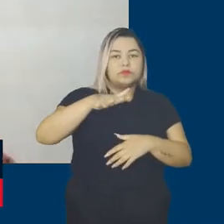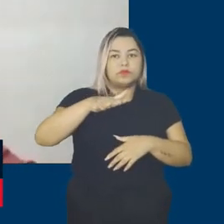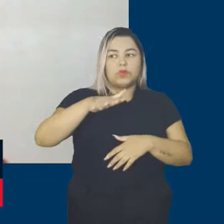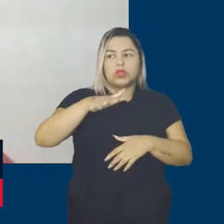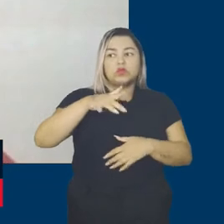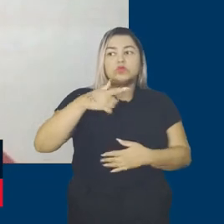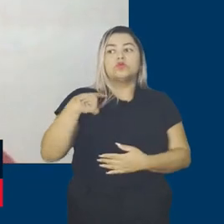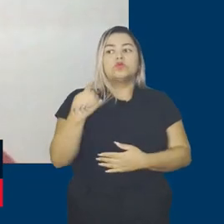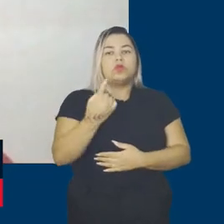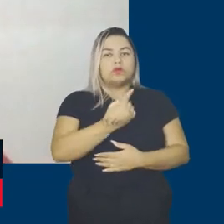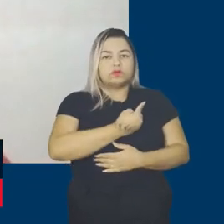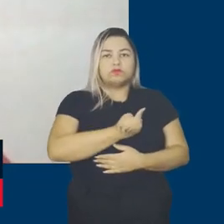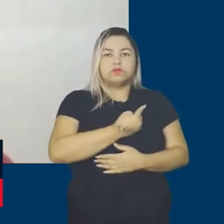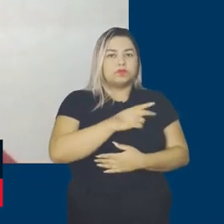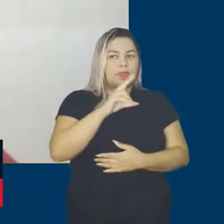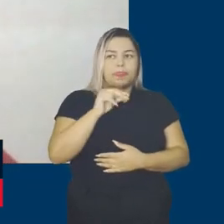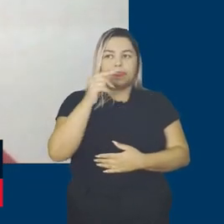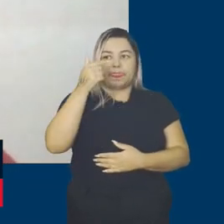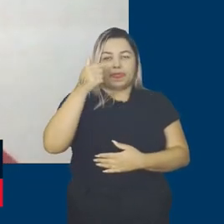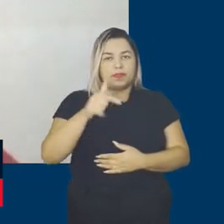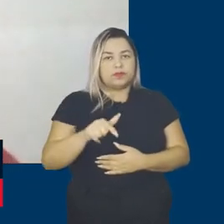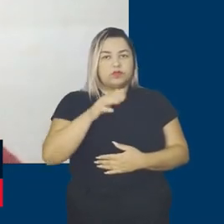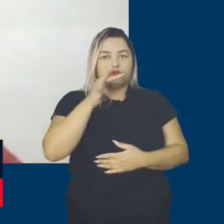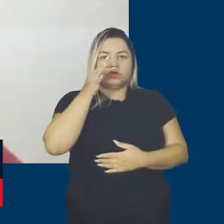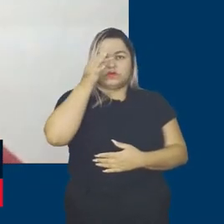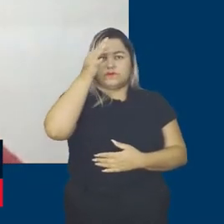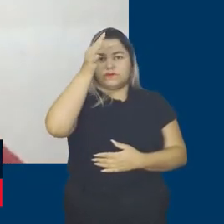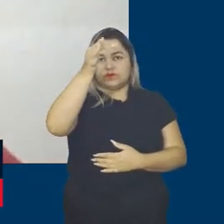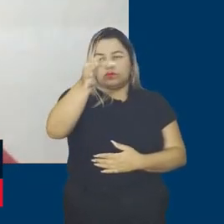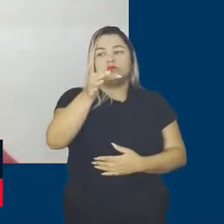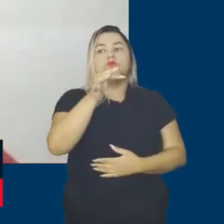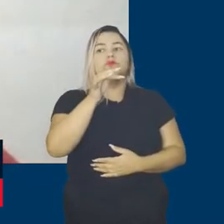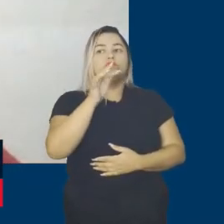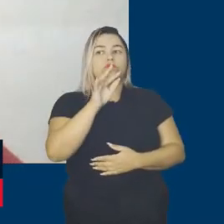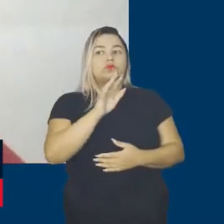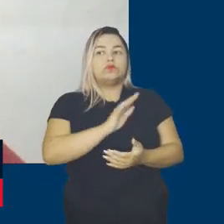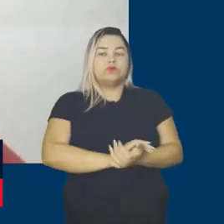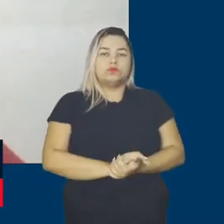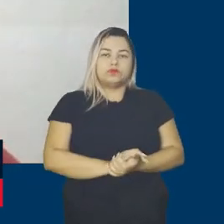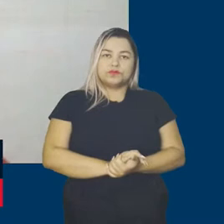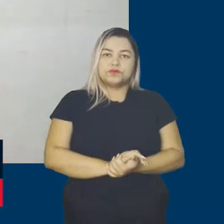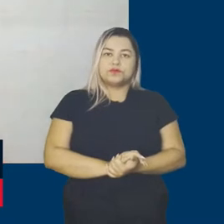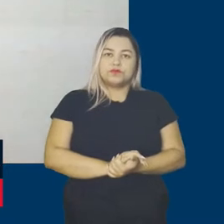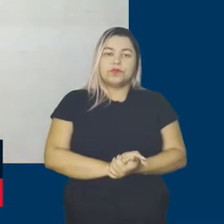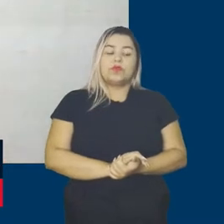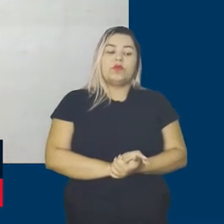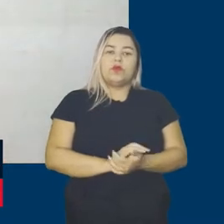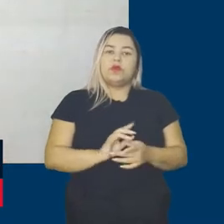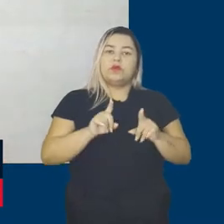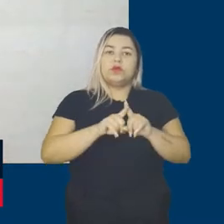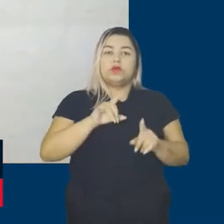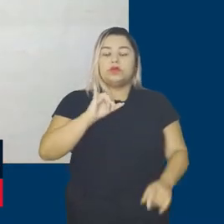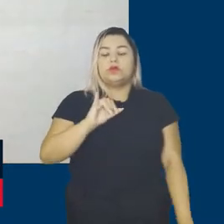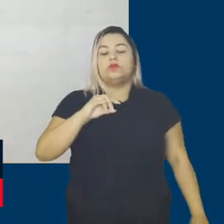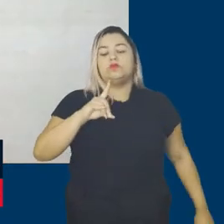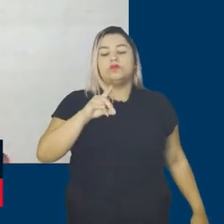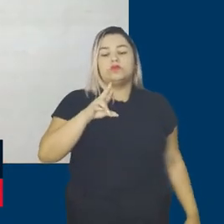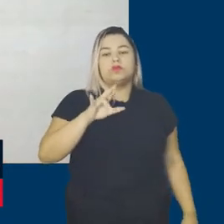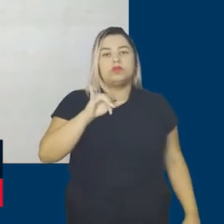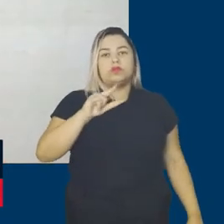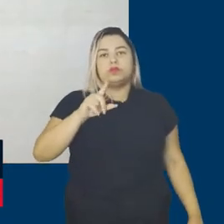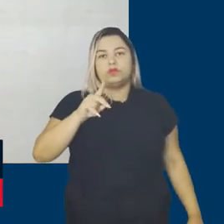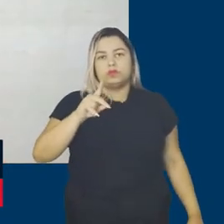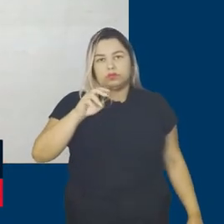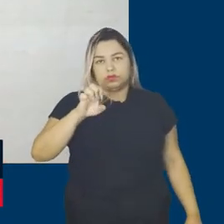não consegue construir essa perspectiva de futuro verde, inclusivo, reindustrializante, que é o que nós